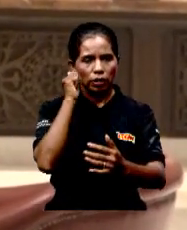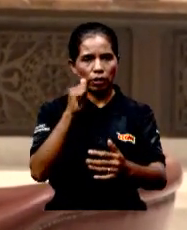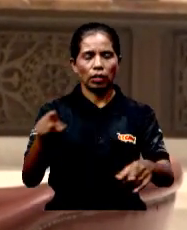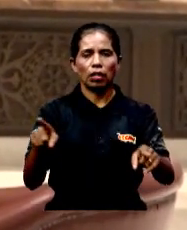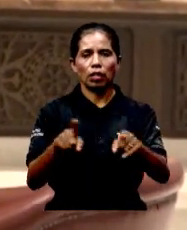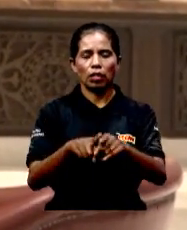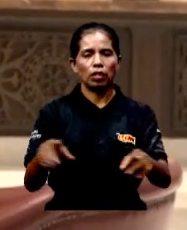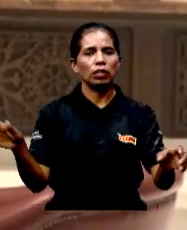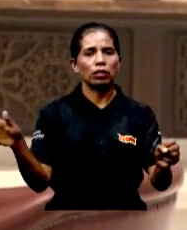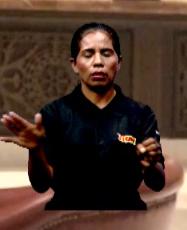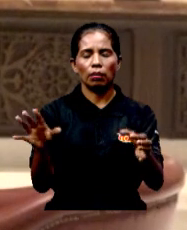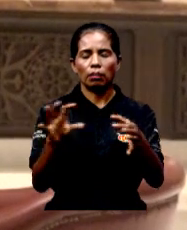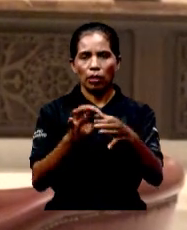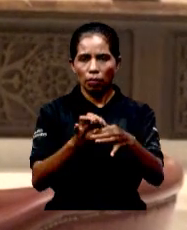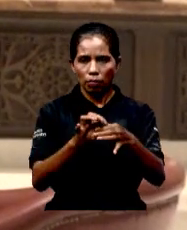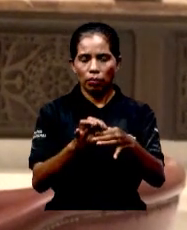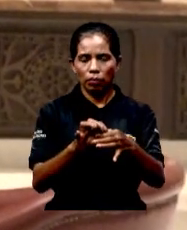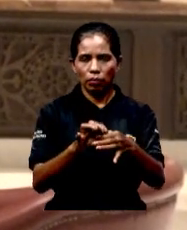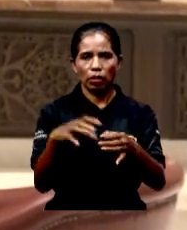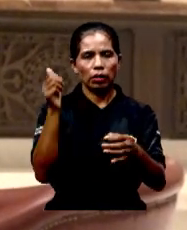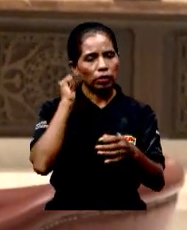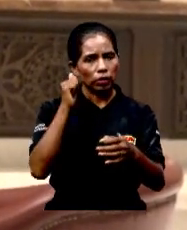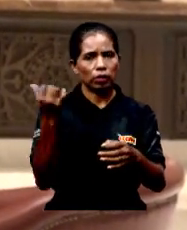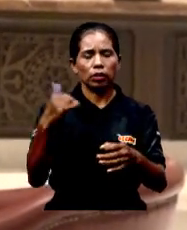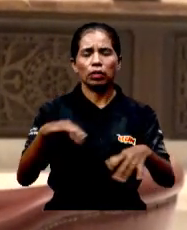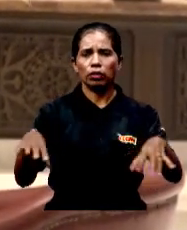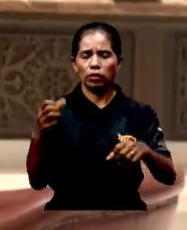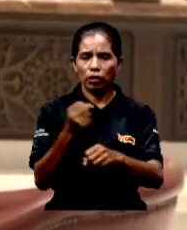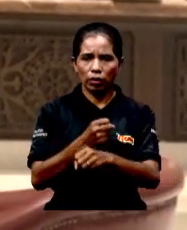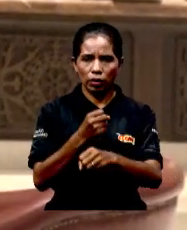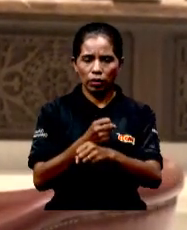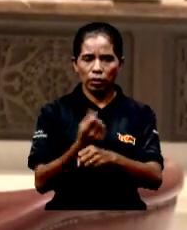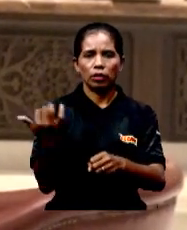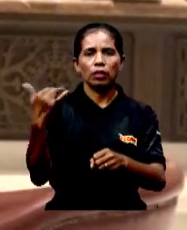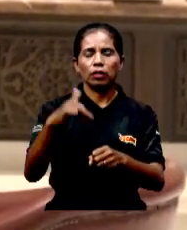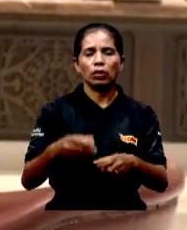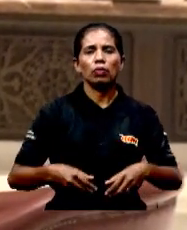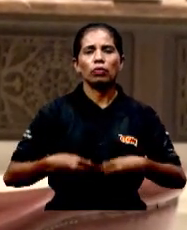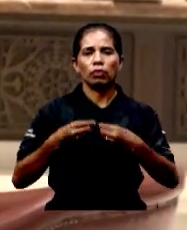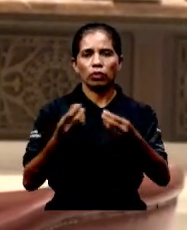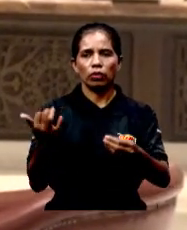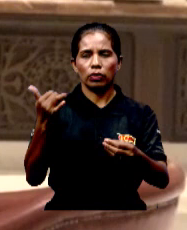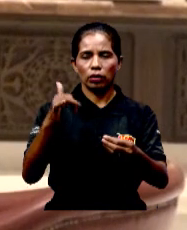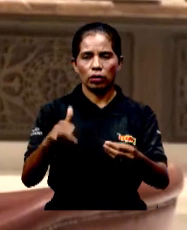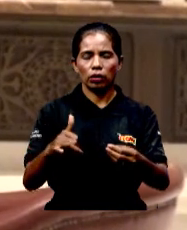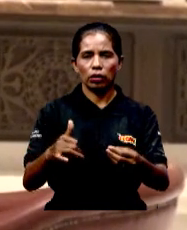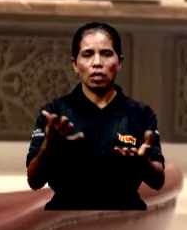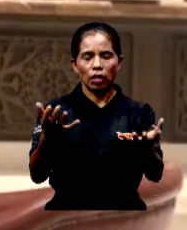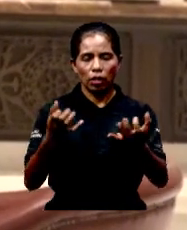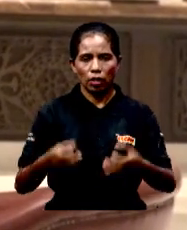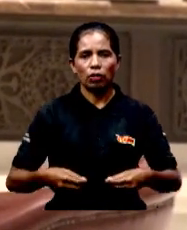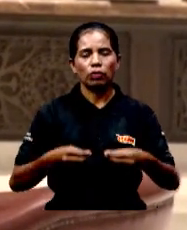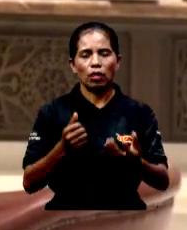member sira ho esforza an sei da de sira mos fosse nia commitmento a